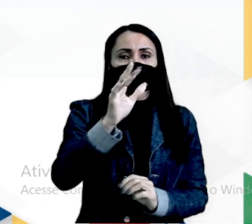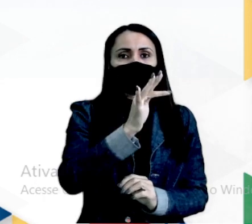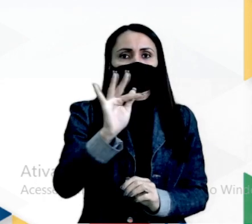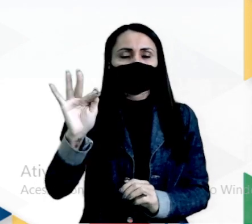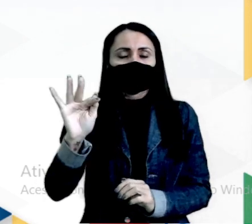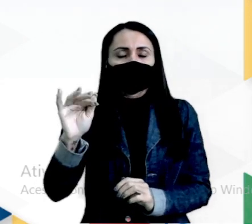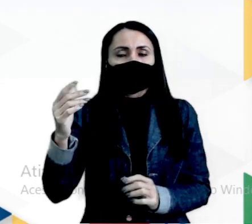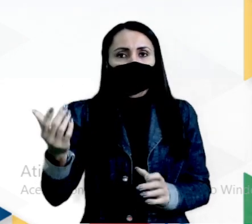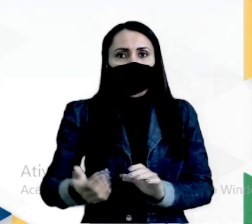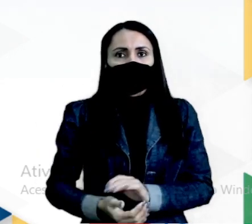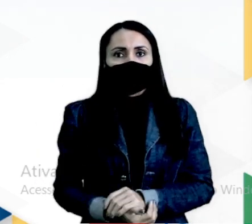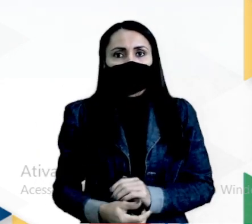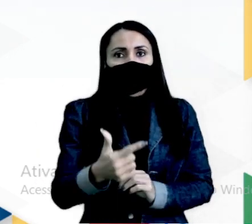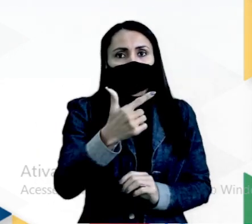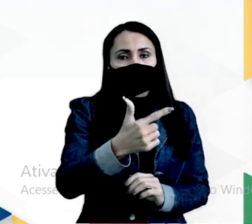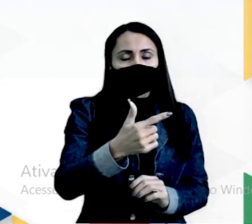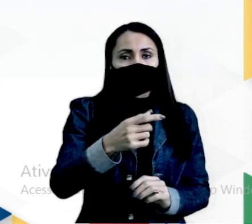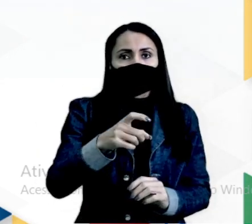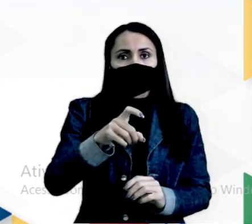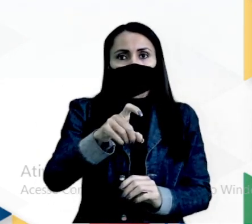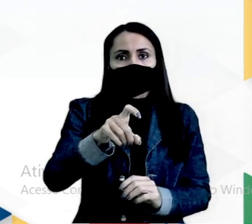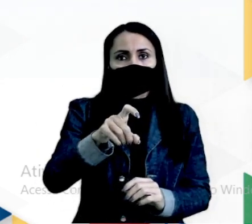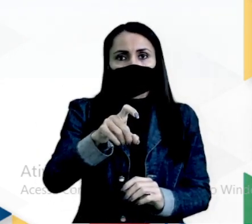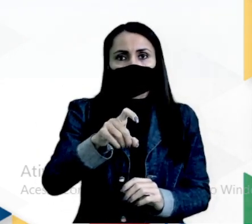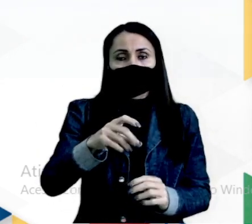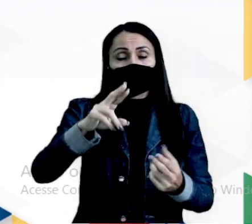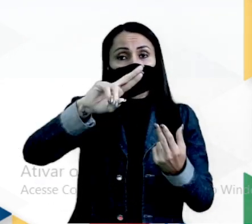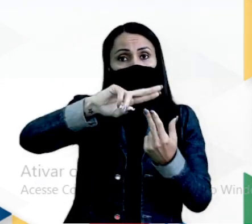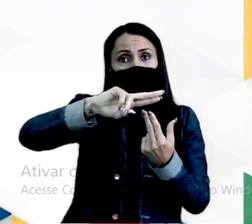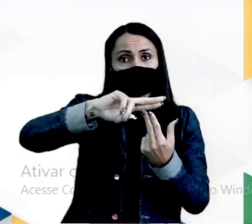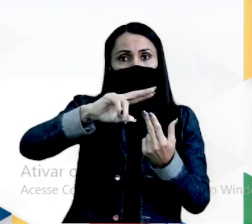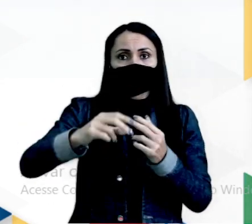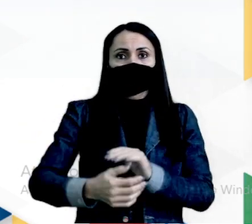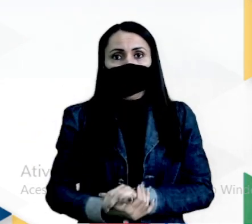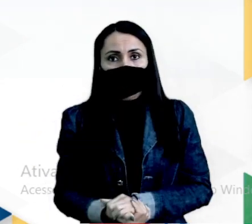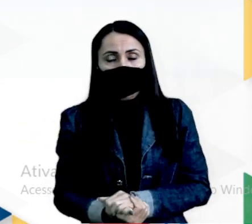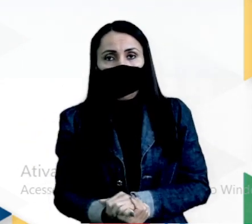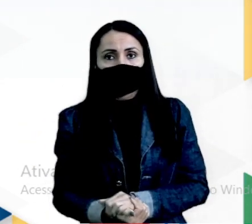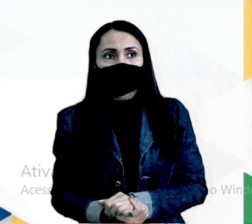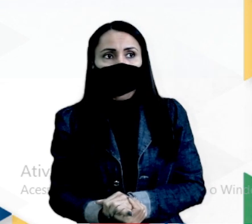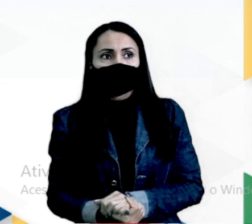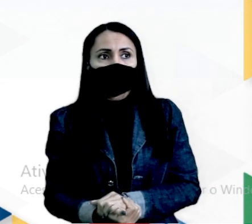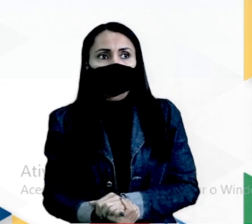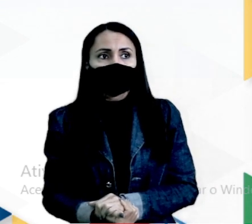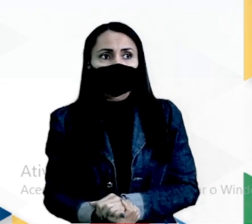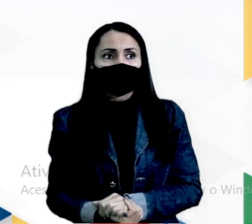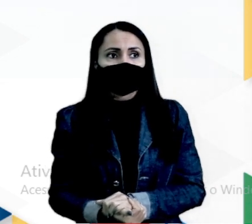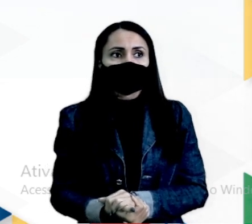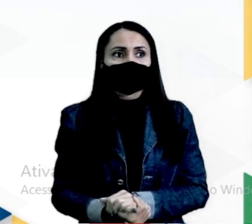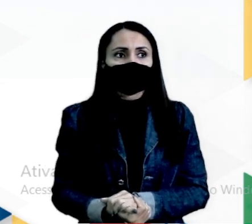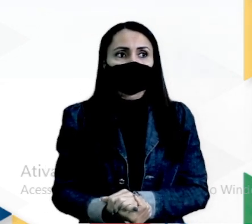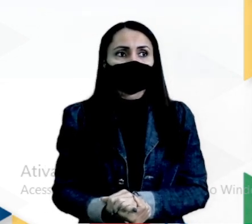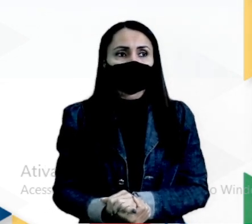perímetro, que é 2 vezes π vezes o raio, tá bom? O diâmetro da roda